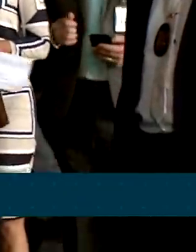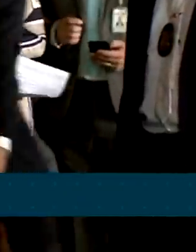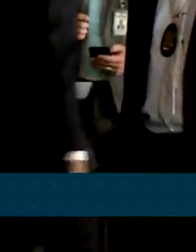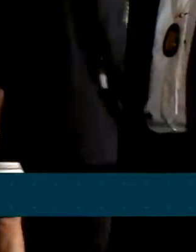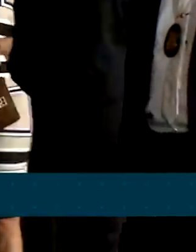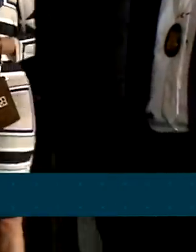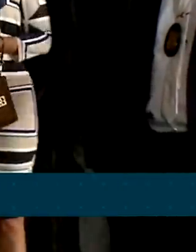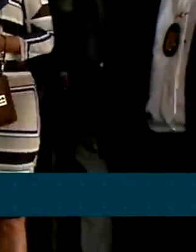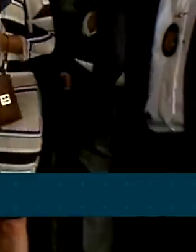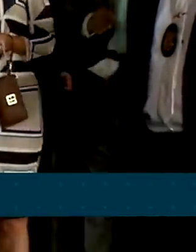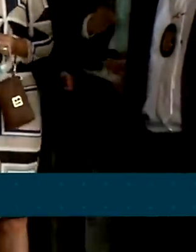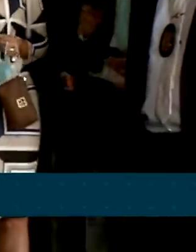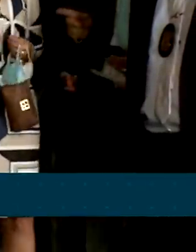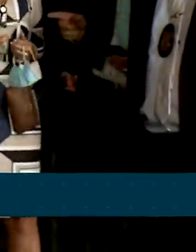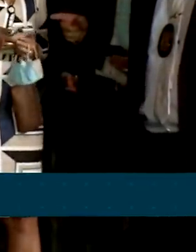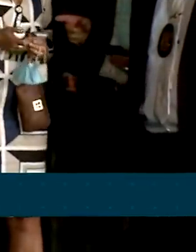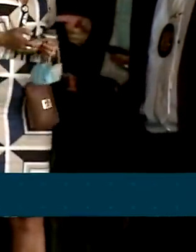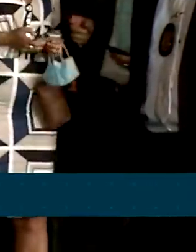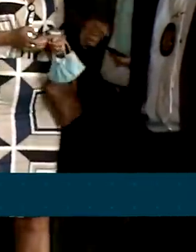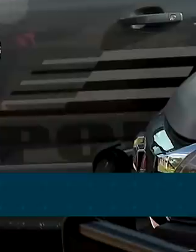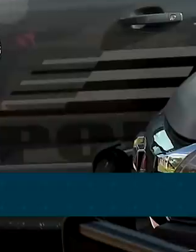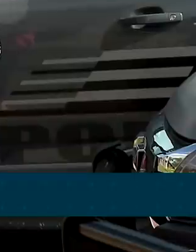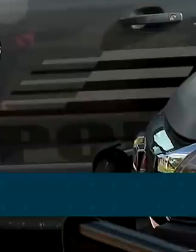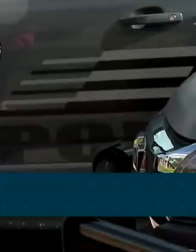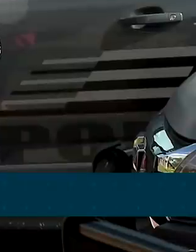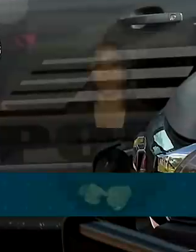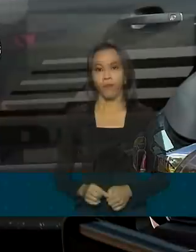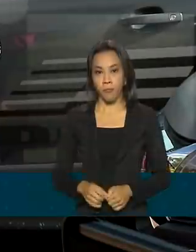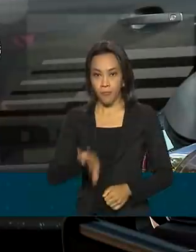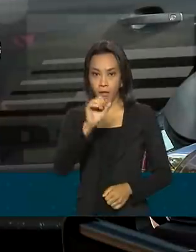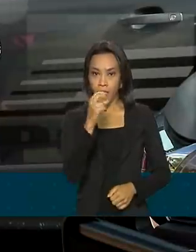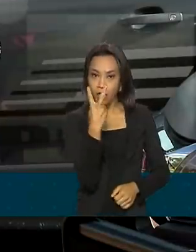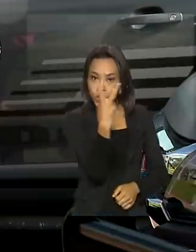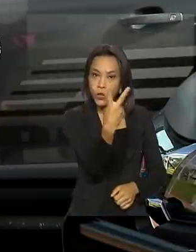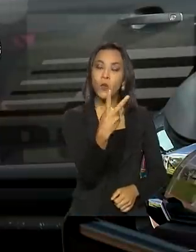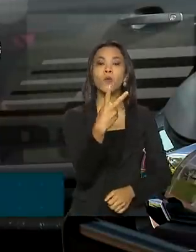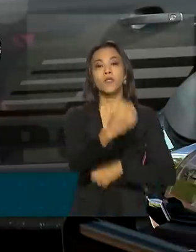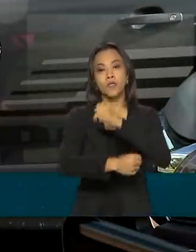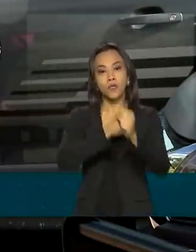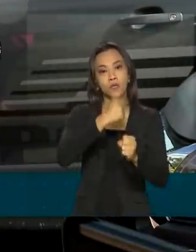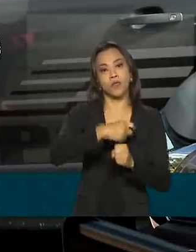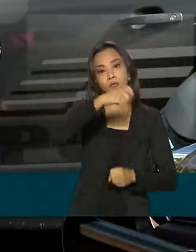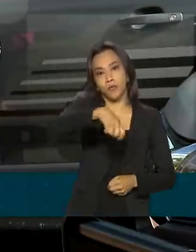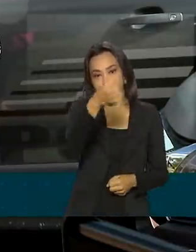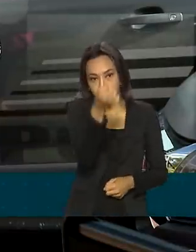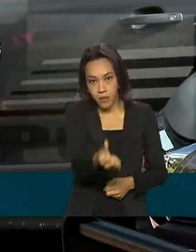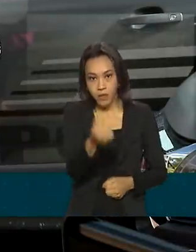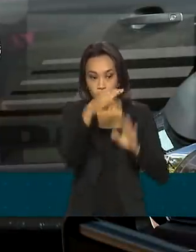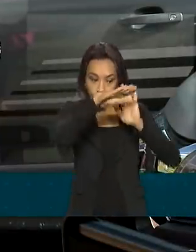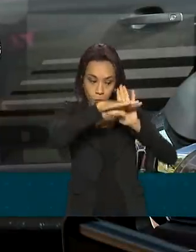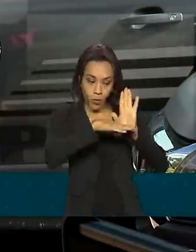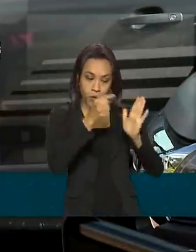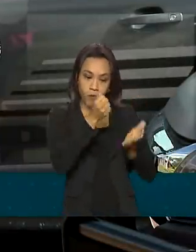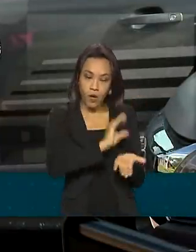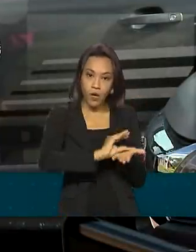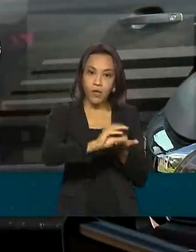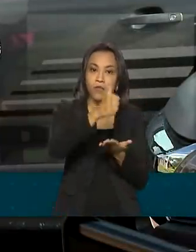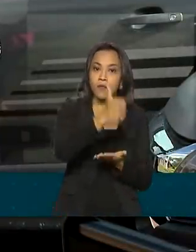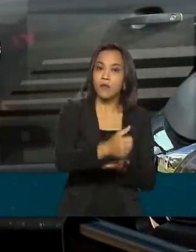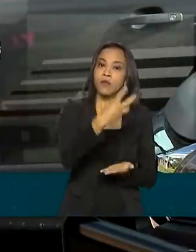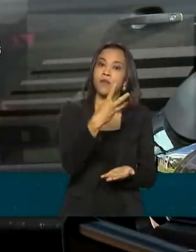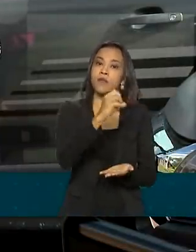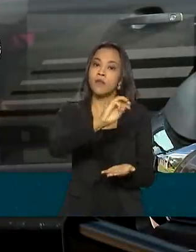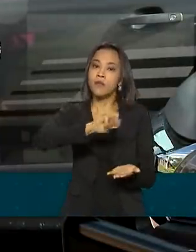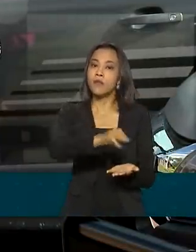e divisa de doze estados do país em dois anos e meio o programa investiu cerca de 130 milhões de